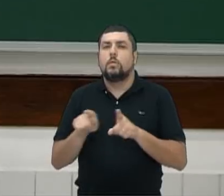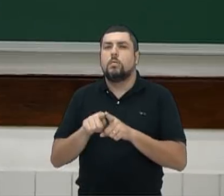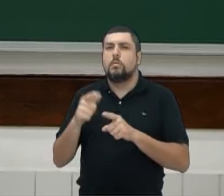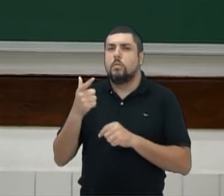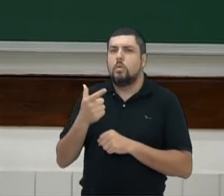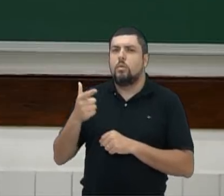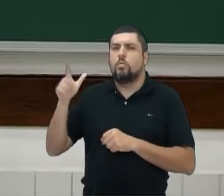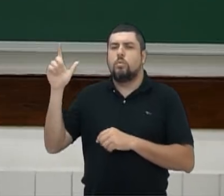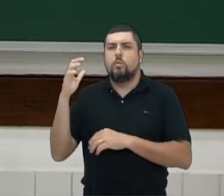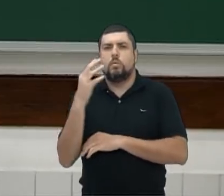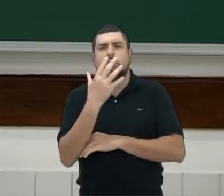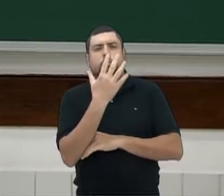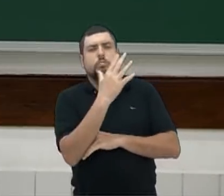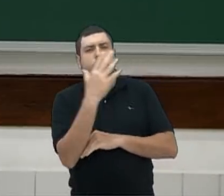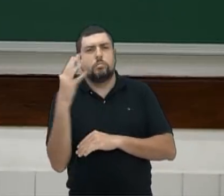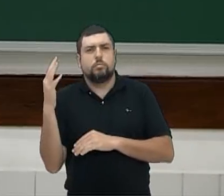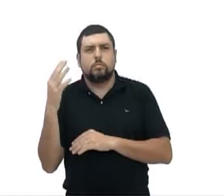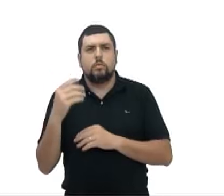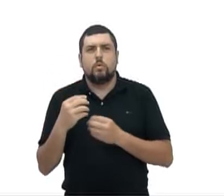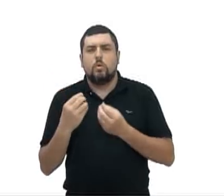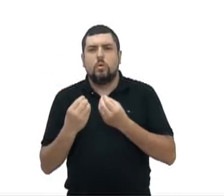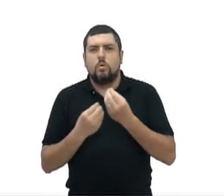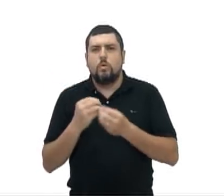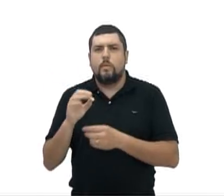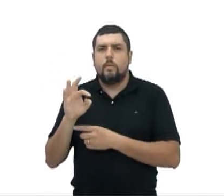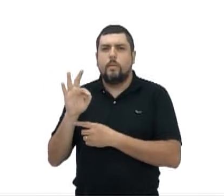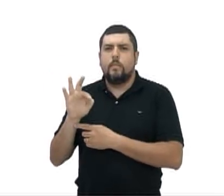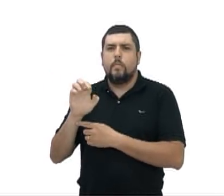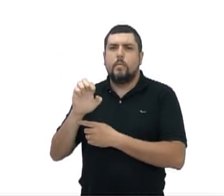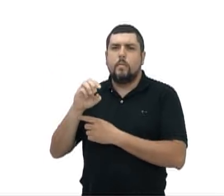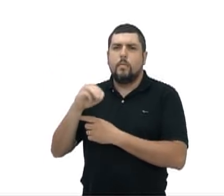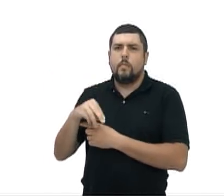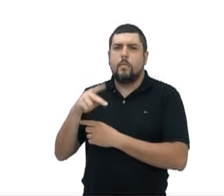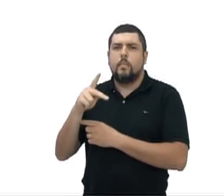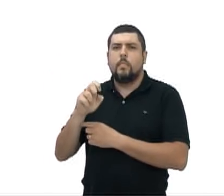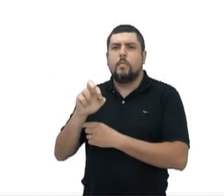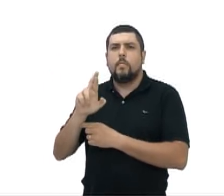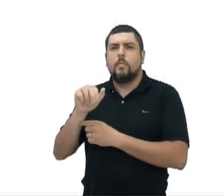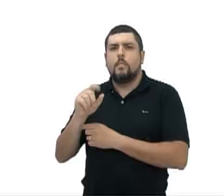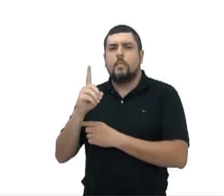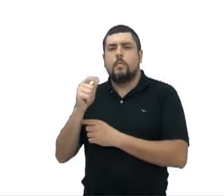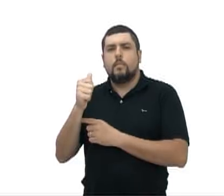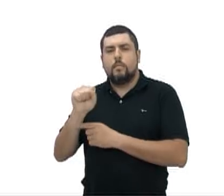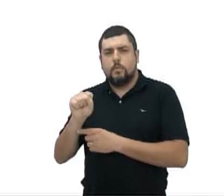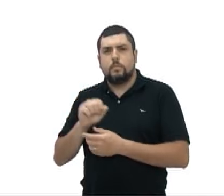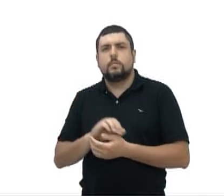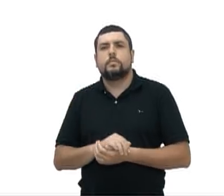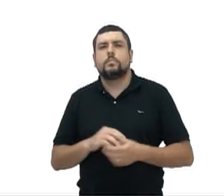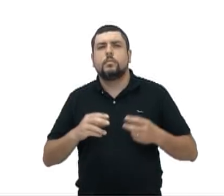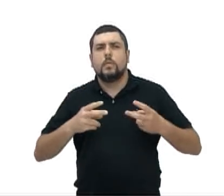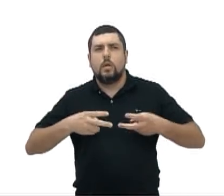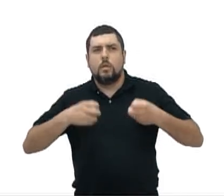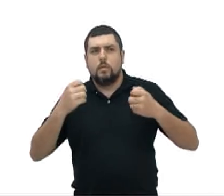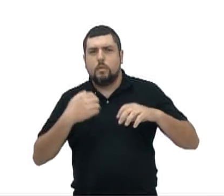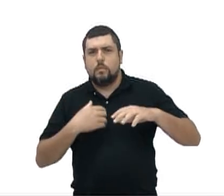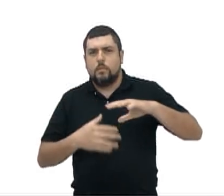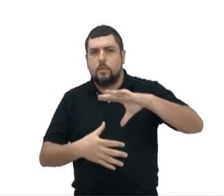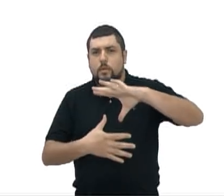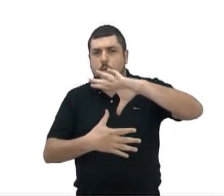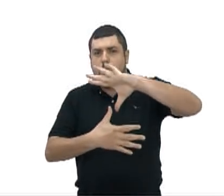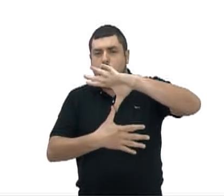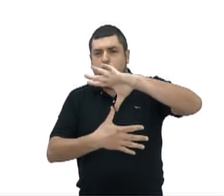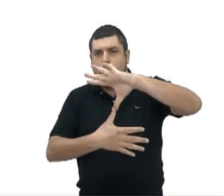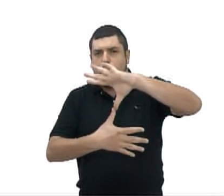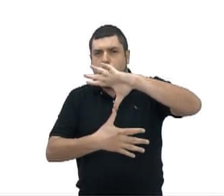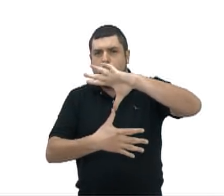vegetação. Nós temos aqui, ó, as florestas temperadas. Observe que na América, no continente americano, ela